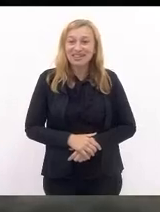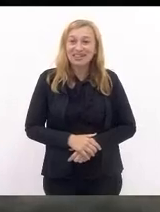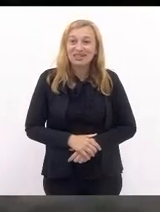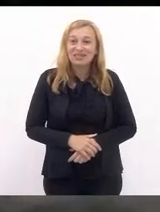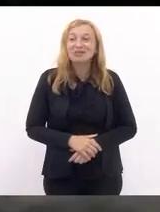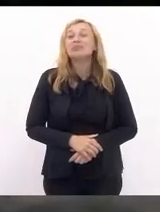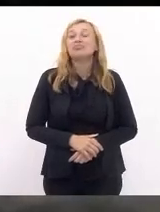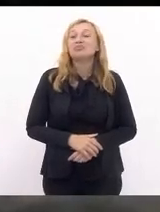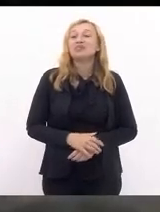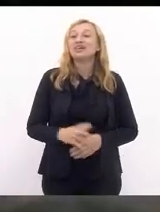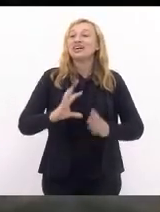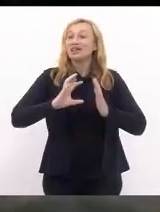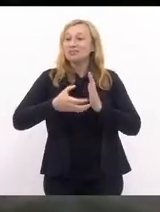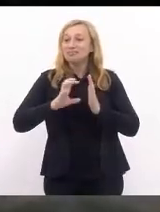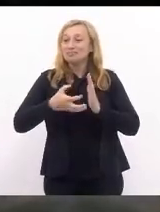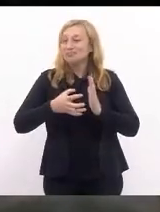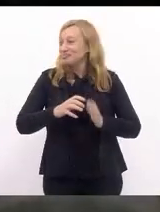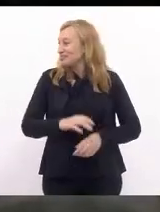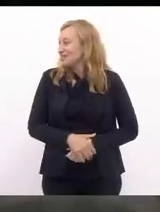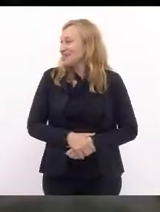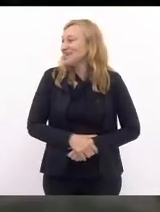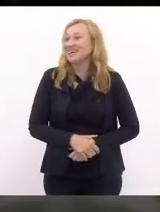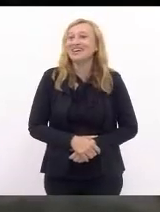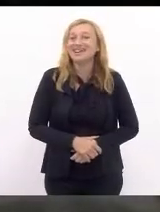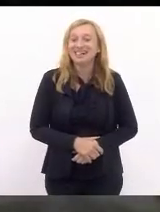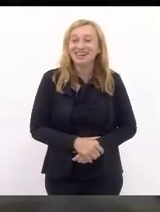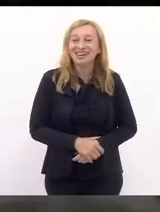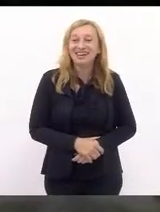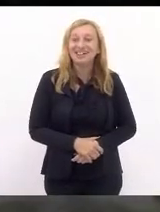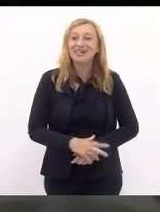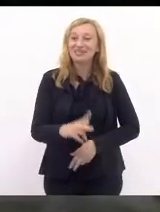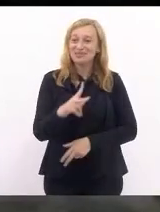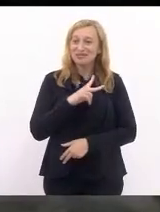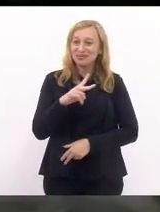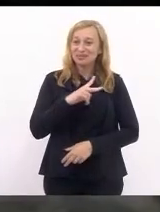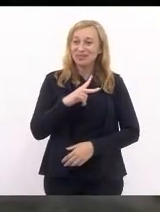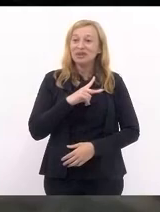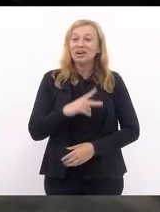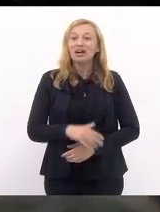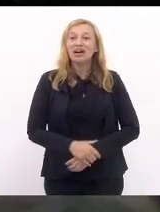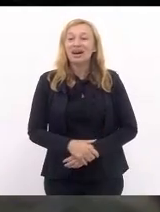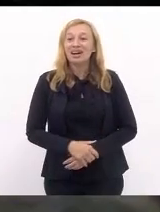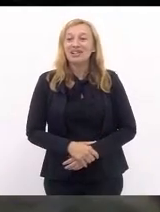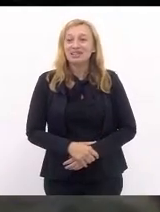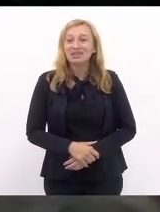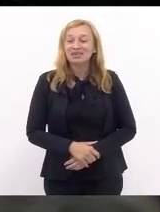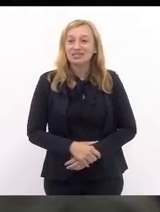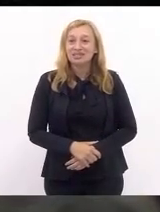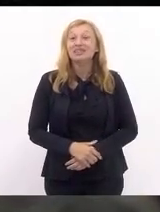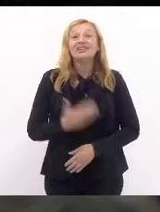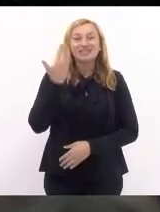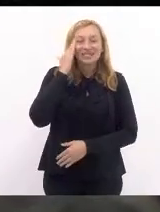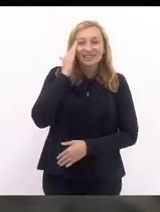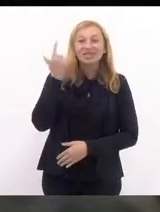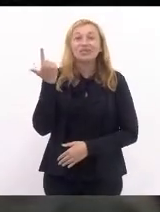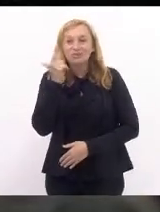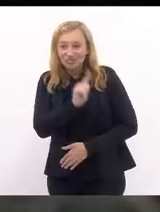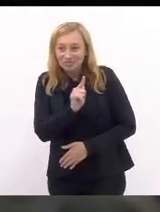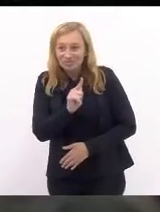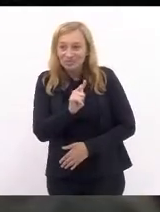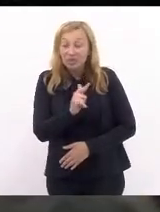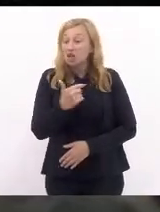tanto partidária quanto pessoal e eu consegui entender